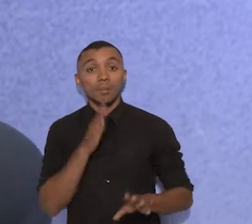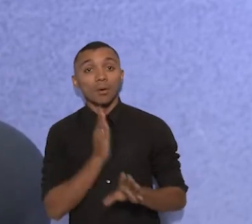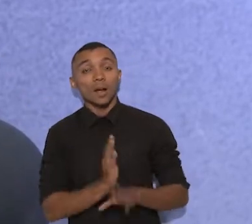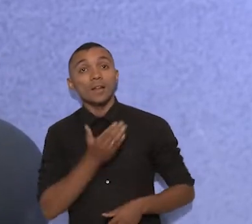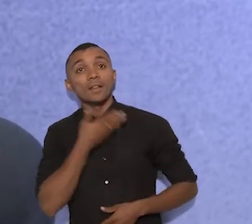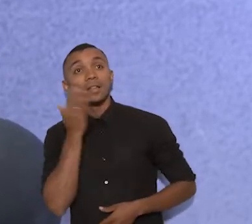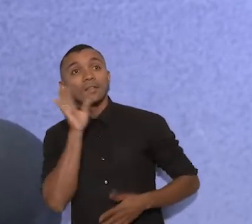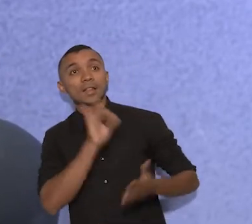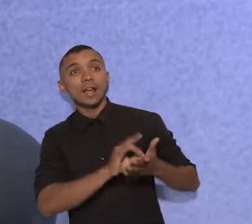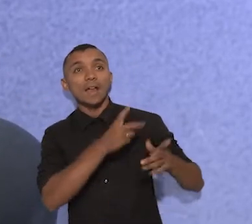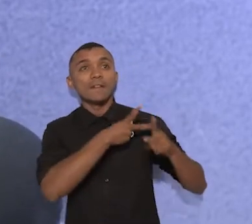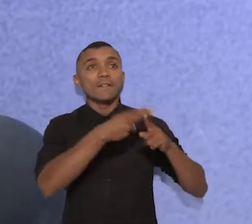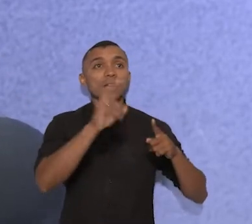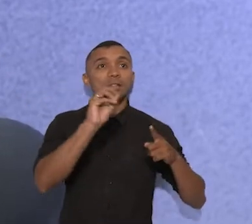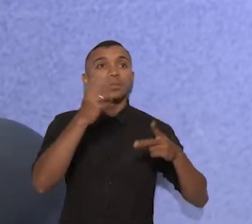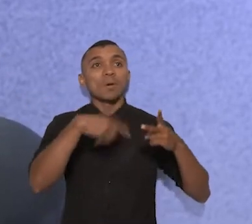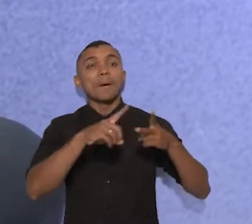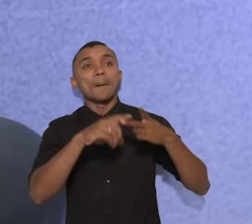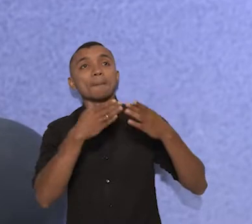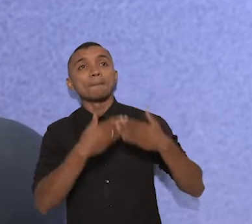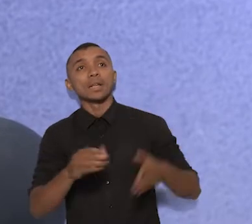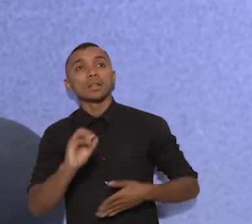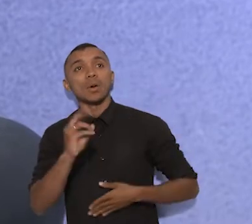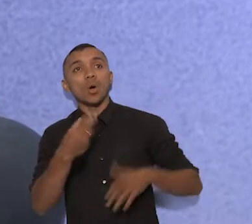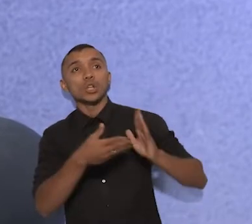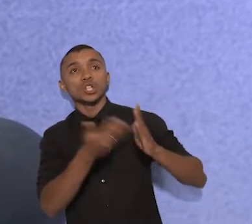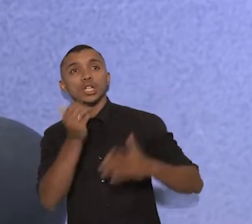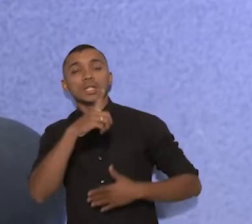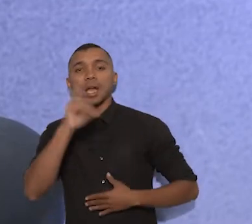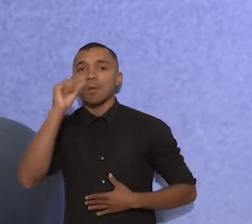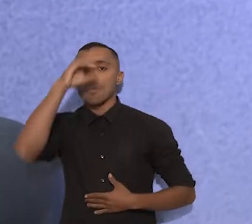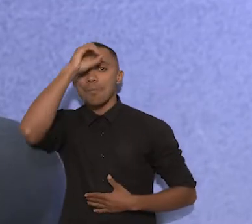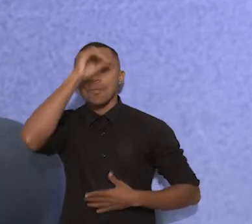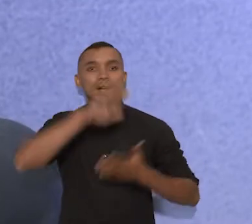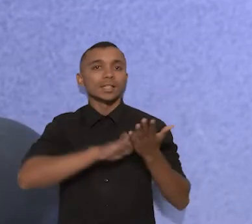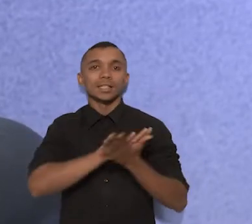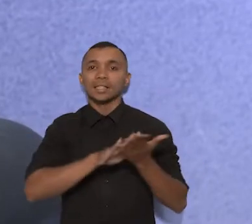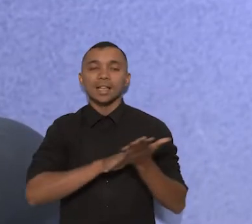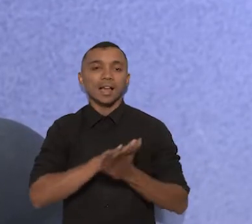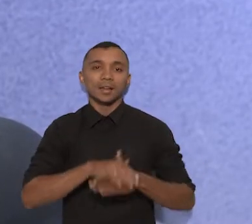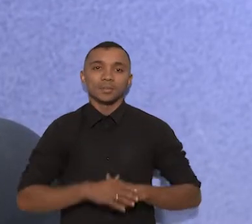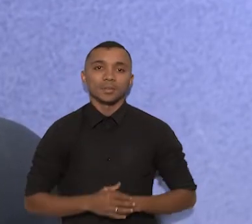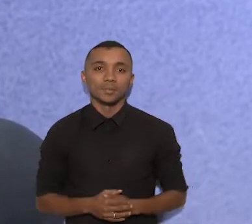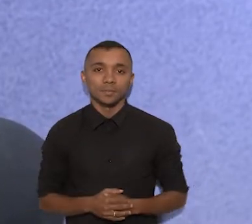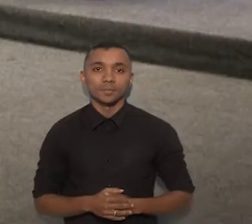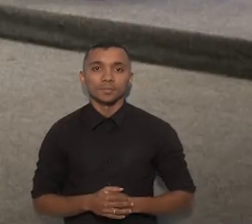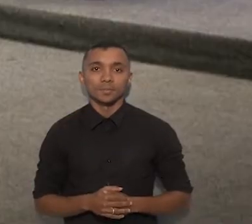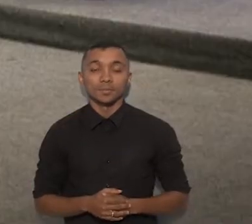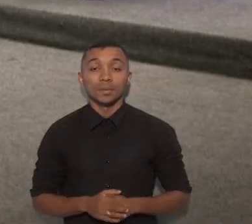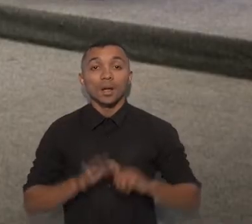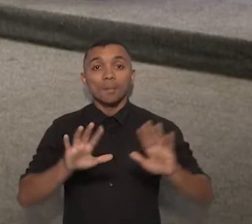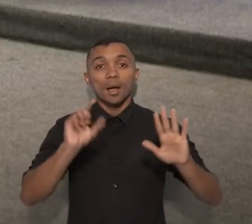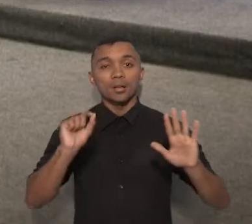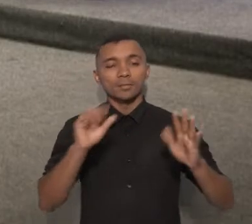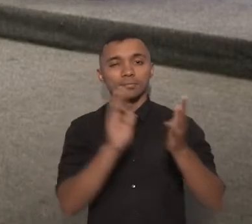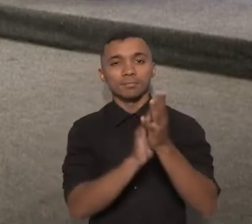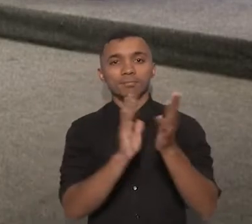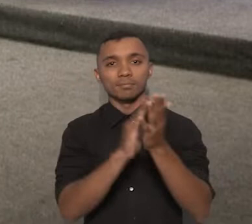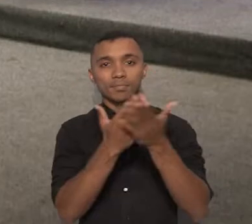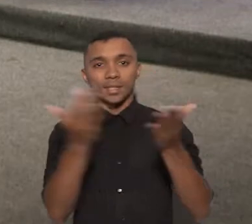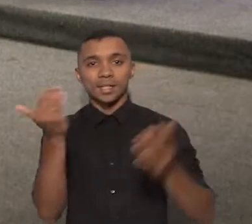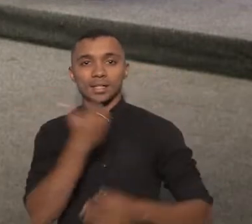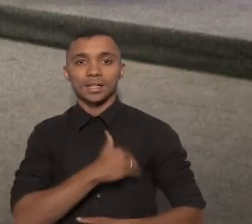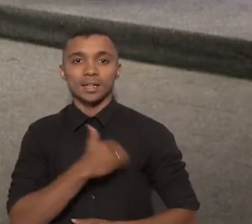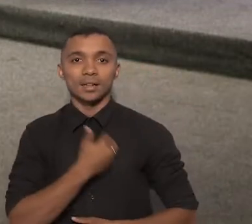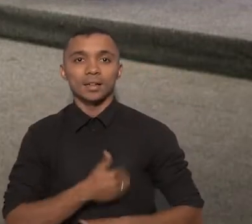quem vai se salvar e ninguém sabe quem vai terminar na zona do inferno, que é a zona de rebaixamento. Mas parabéns ao Ceará